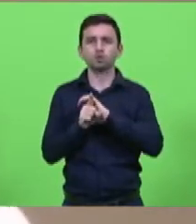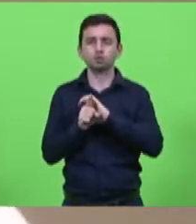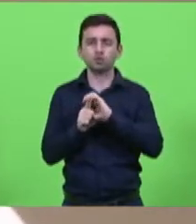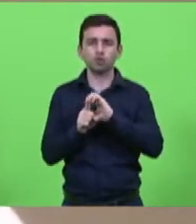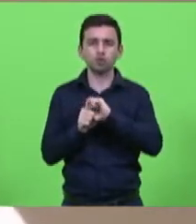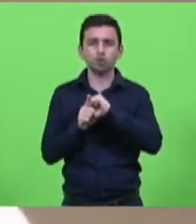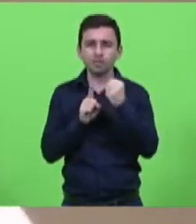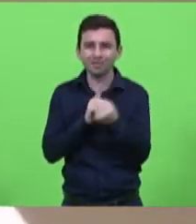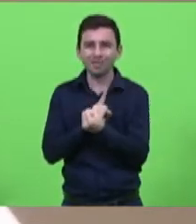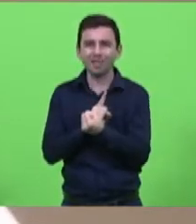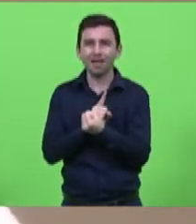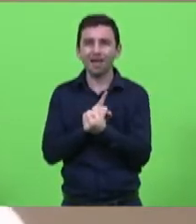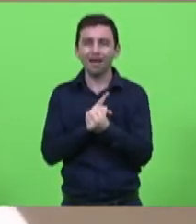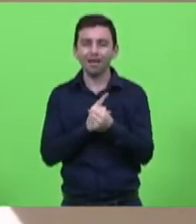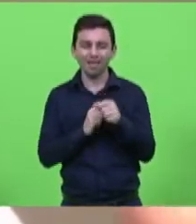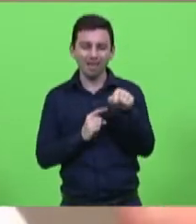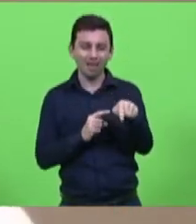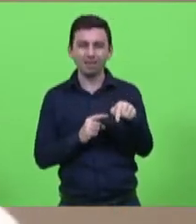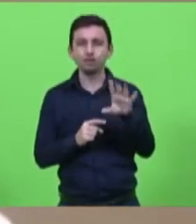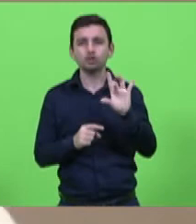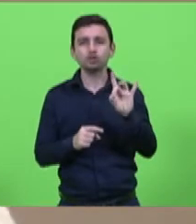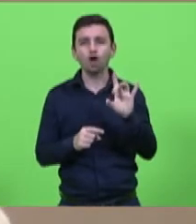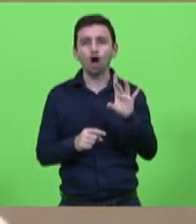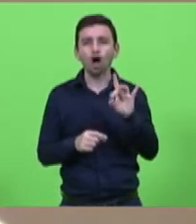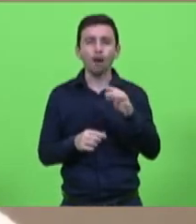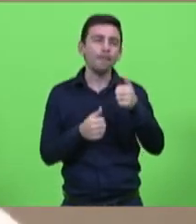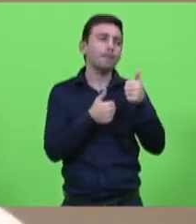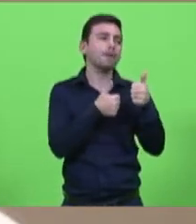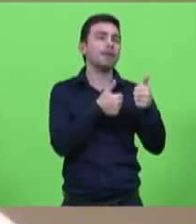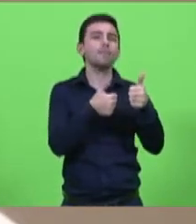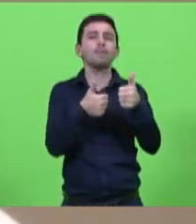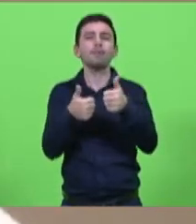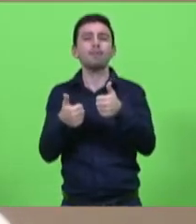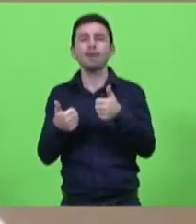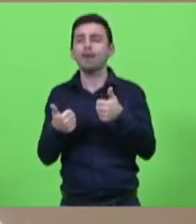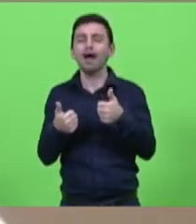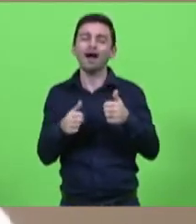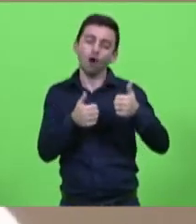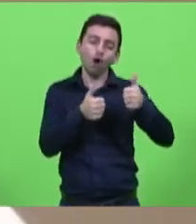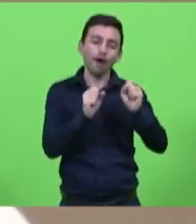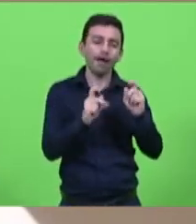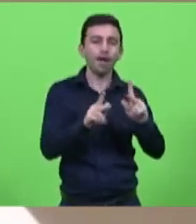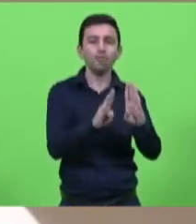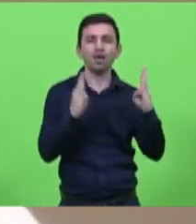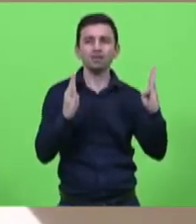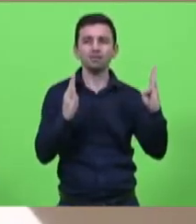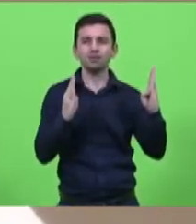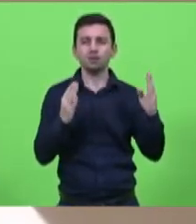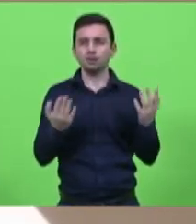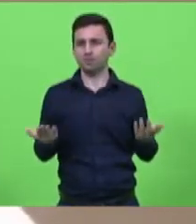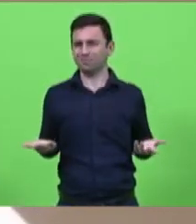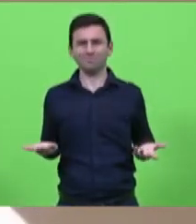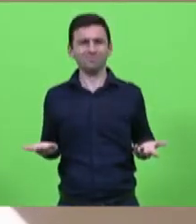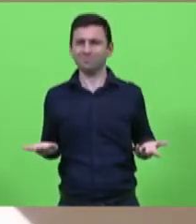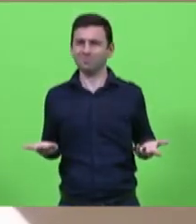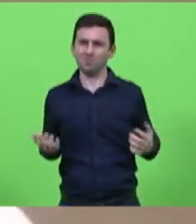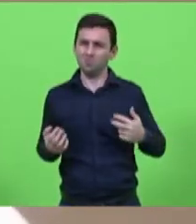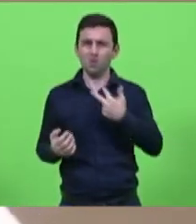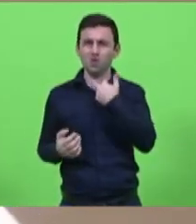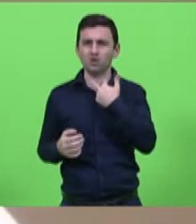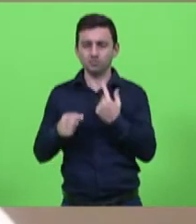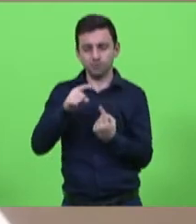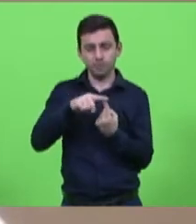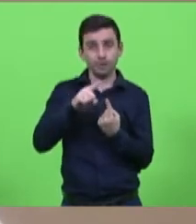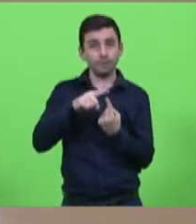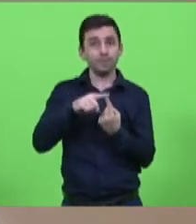seja útil para o tempo ou para quando estiver tudo bem. Claro que não. Por dois motivos, isso não deve ser assim. Primeiro, porque